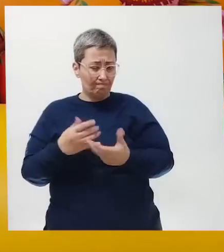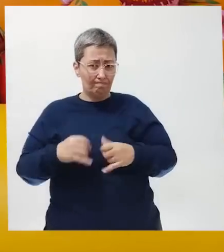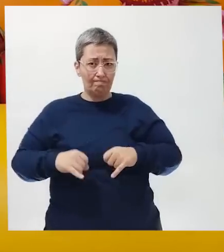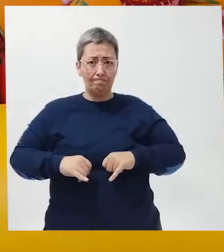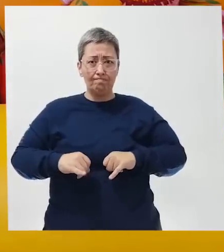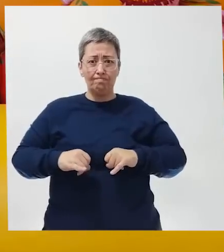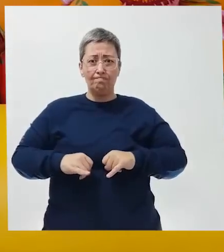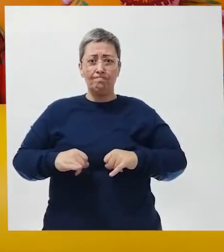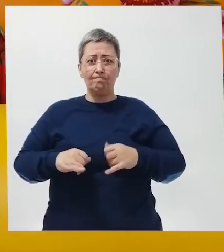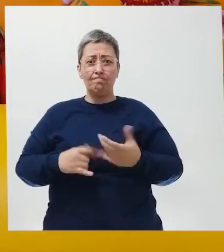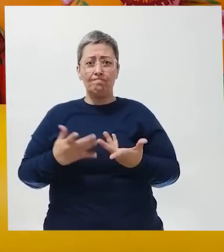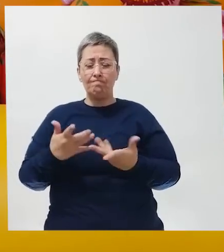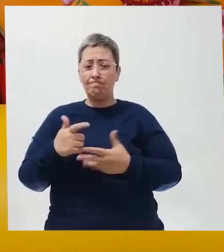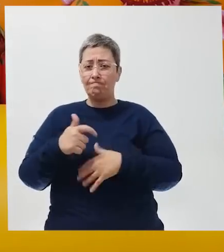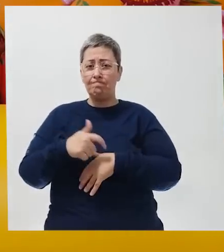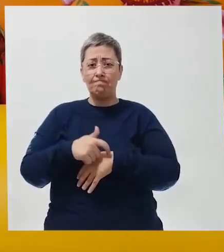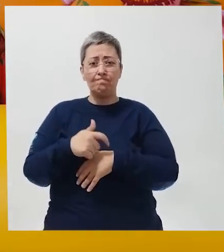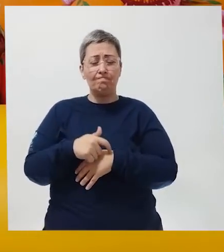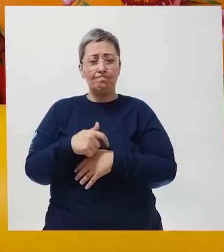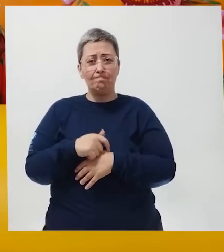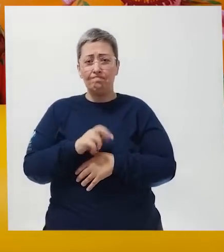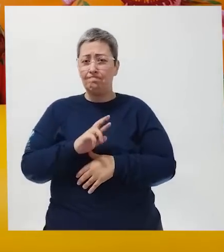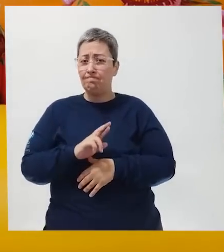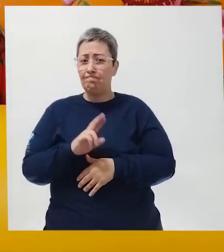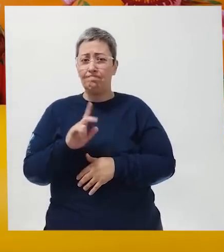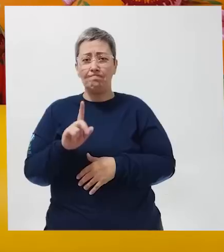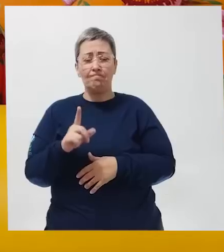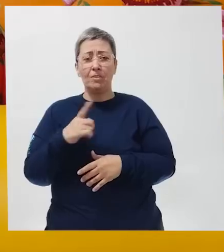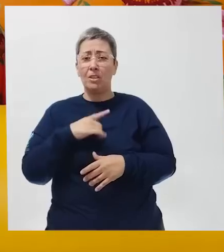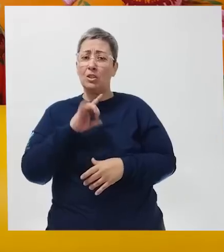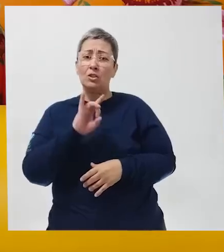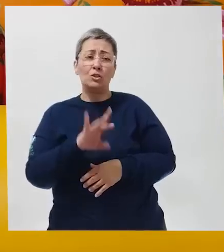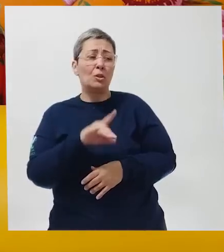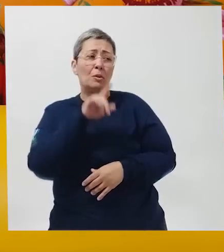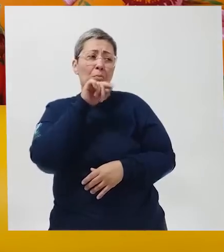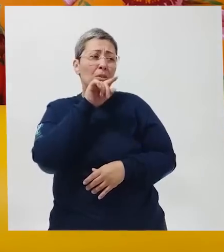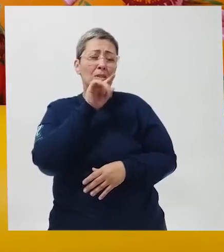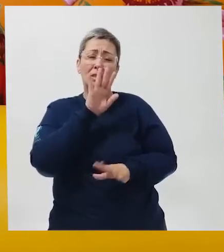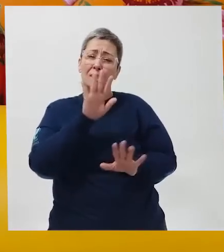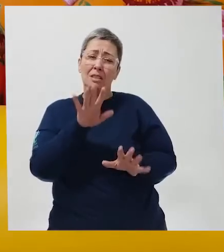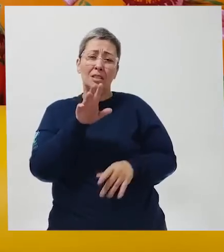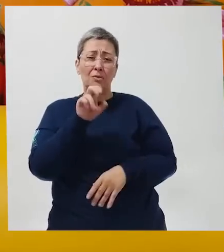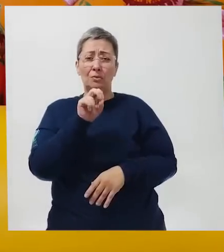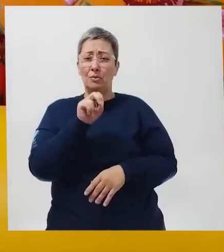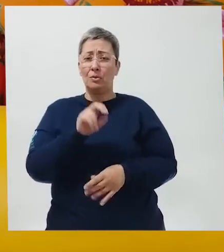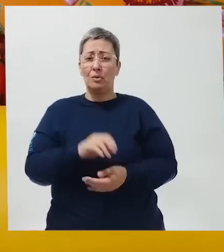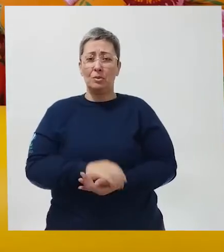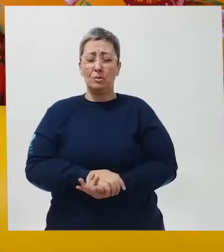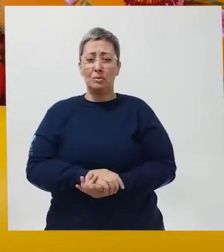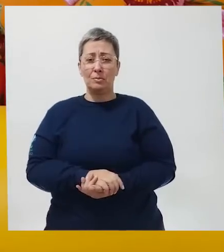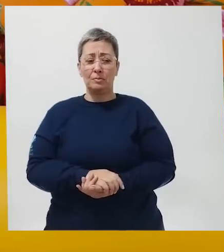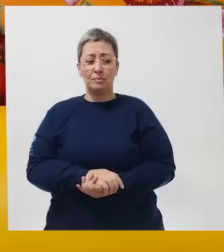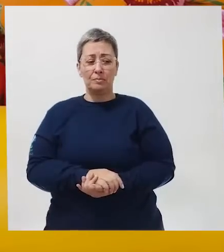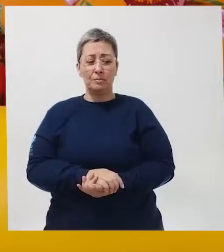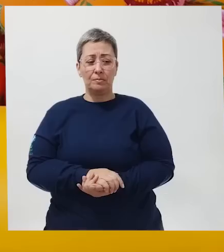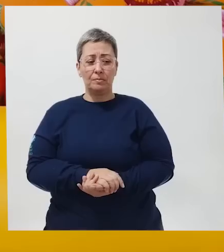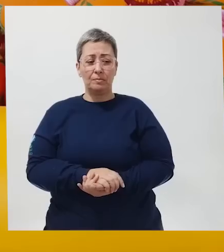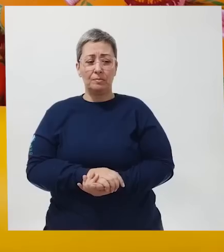avô para não ferir ainda mais aquele momento. Era só um pássaro,